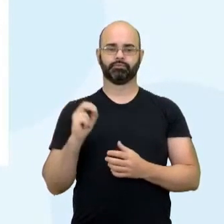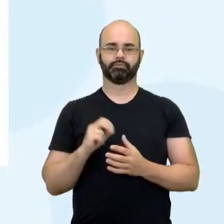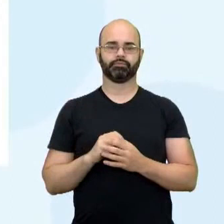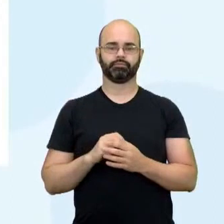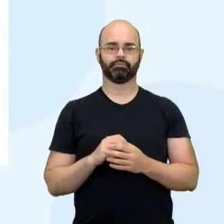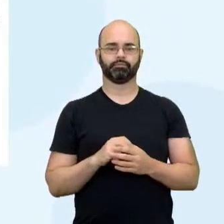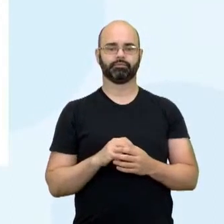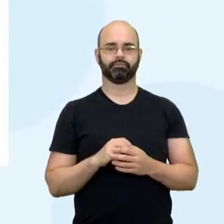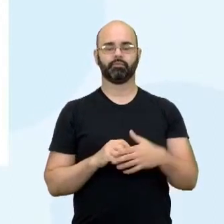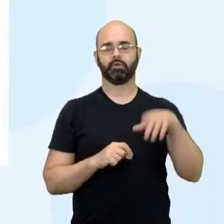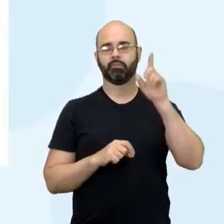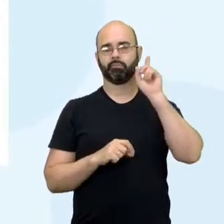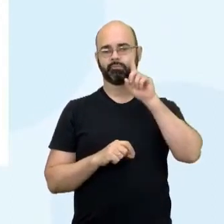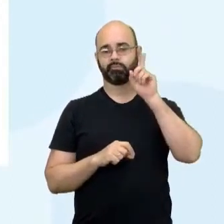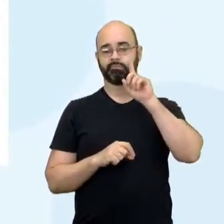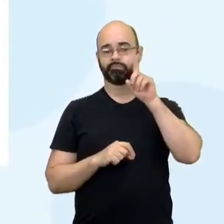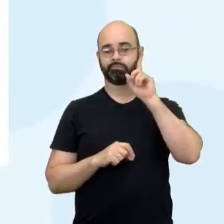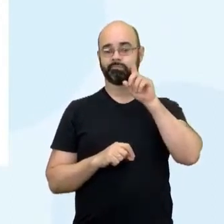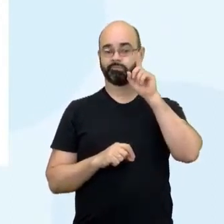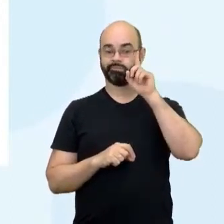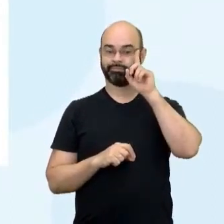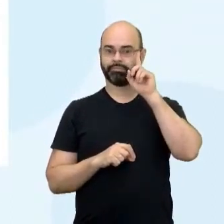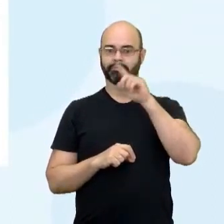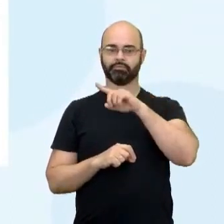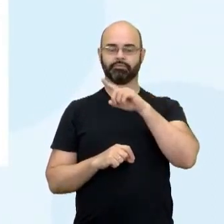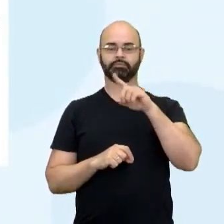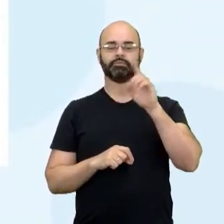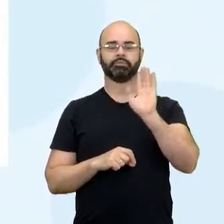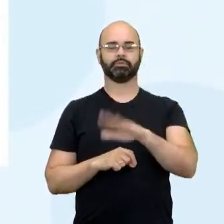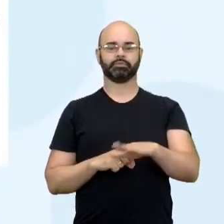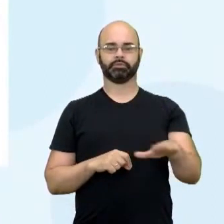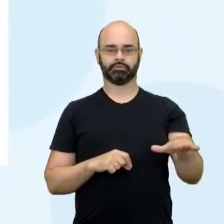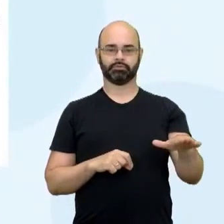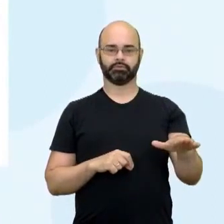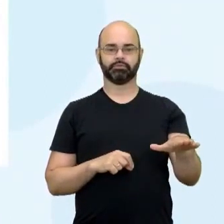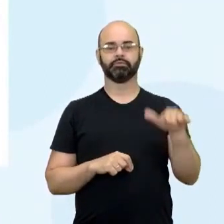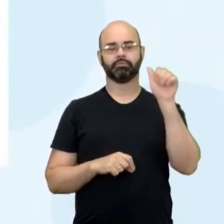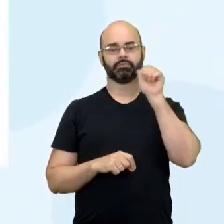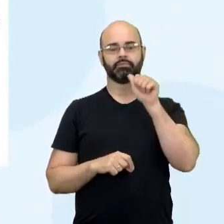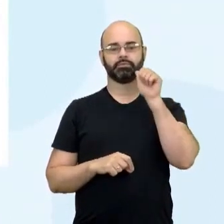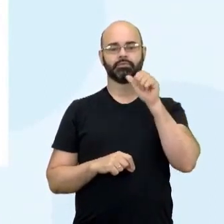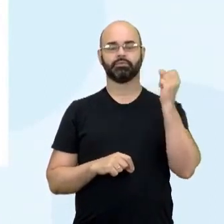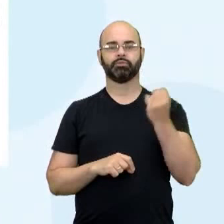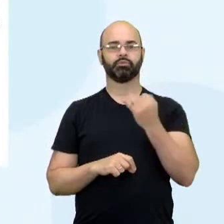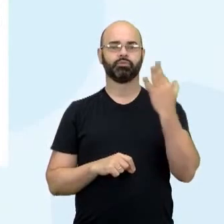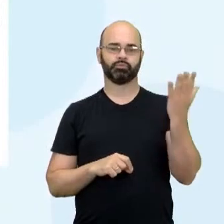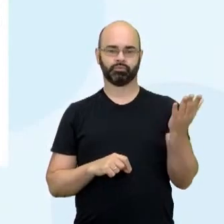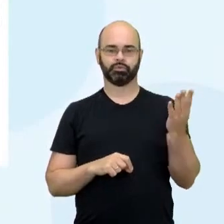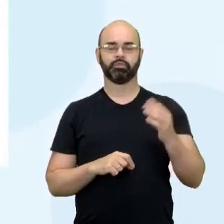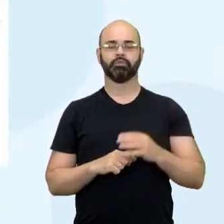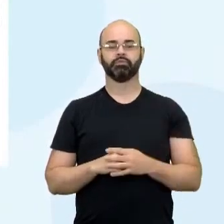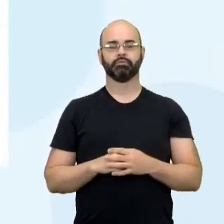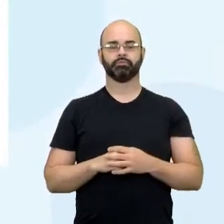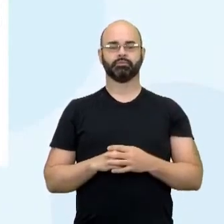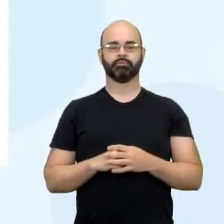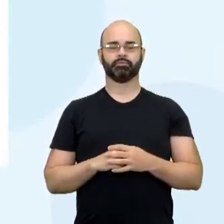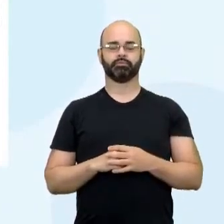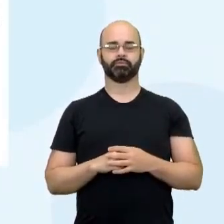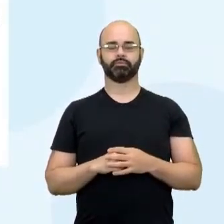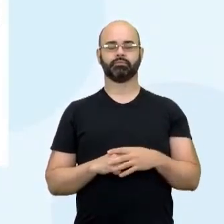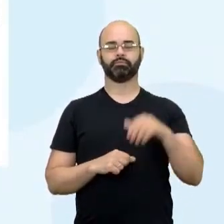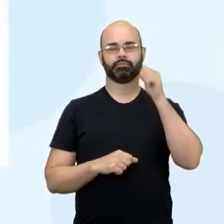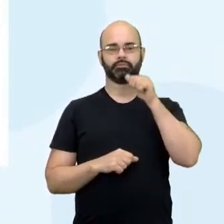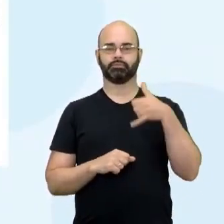continente americano, né, que tem lá crianças por mulheres, né, na realidade, né, a taxa de fecundidade que é de mulheres de